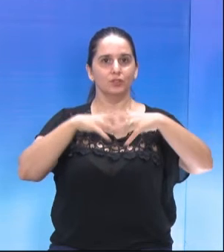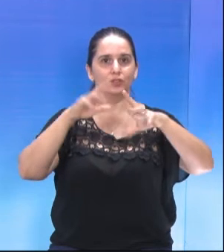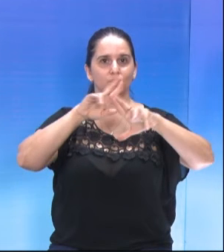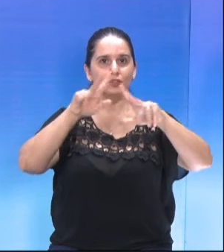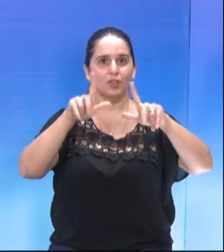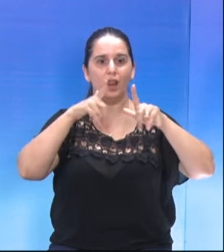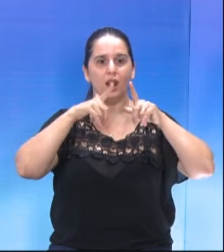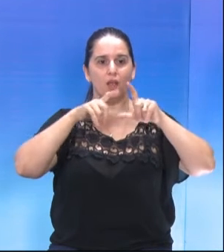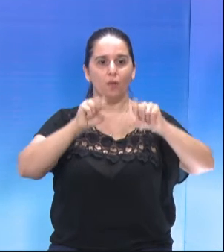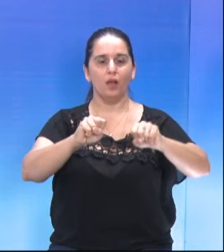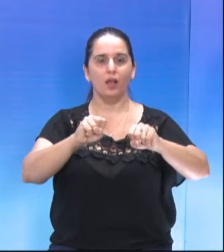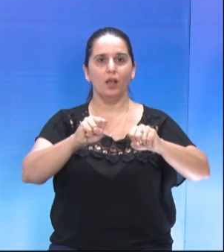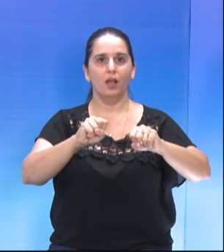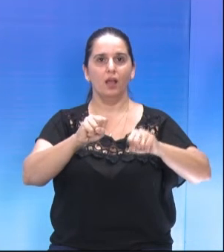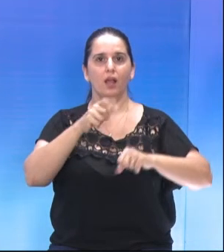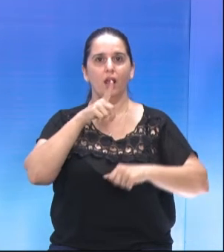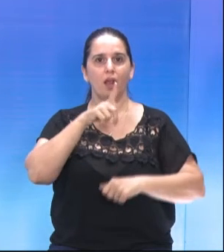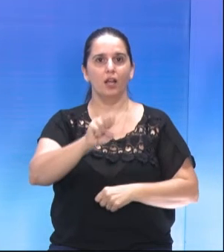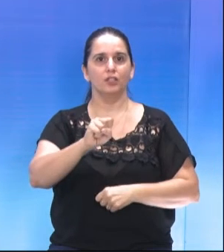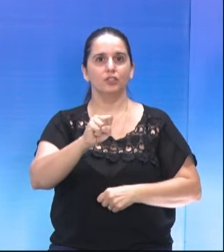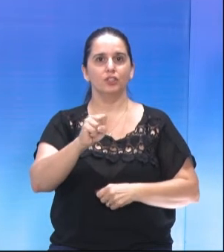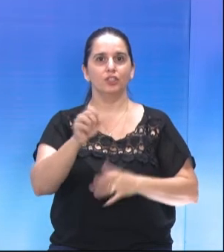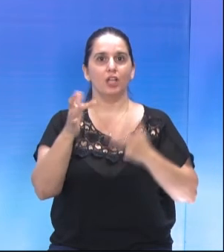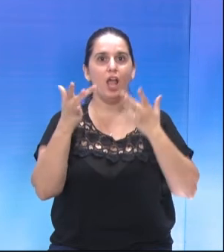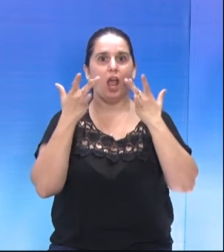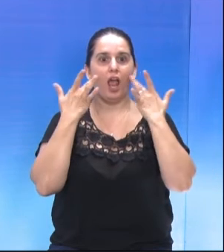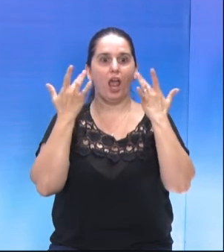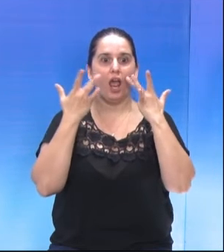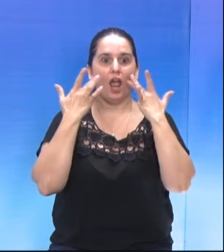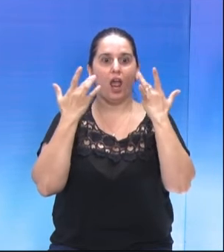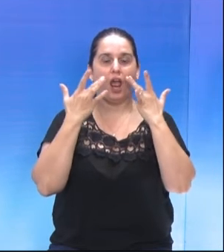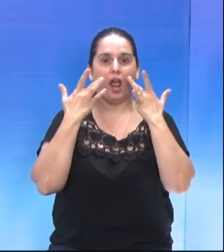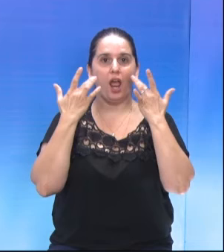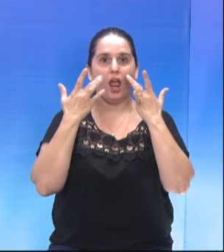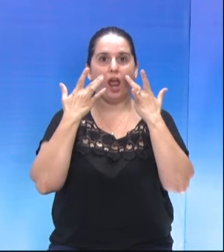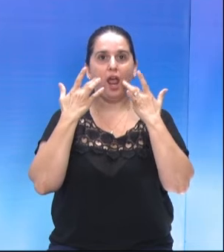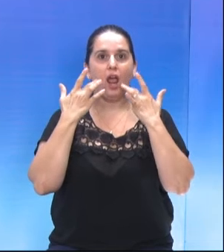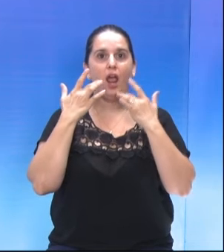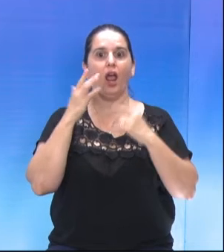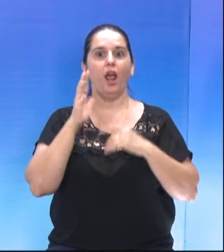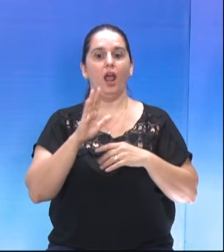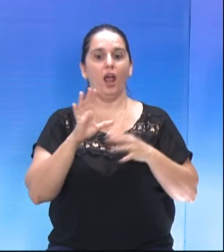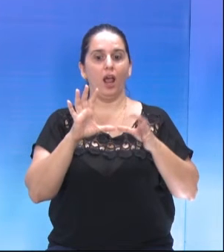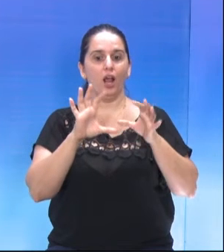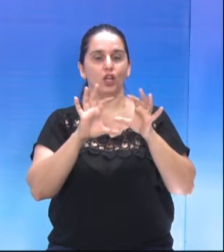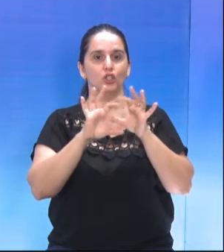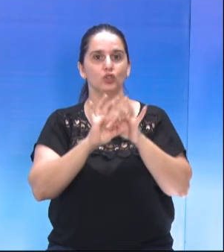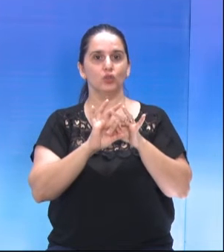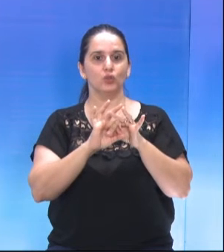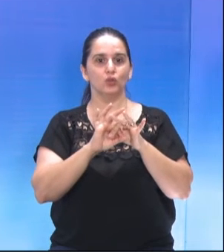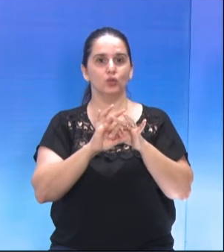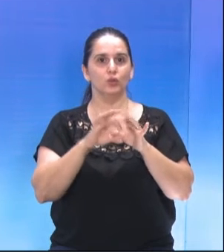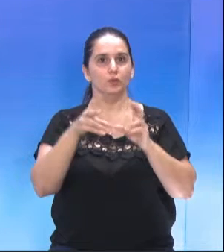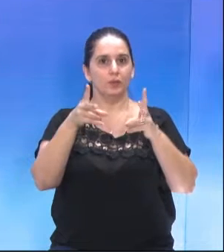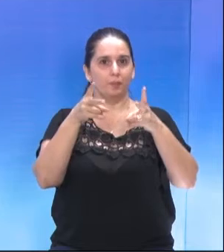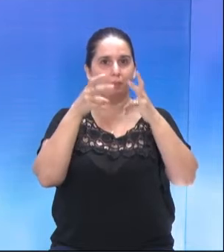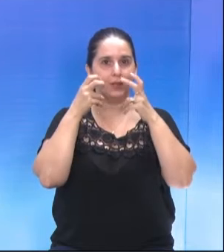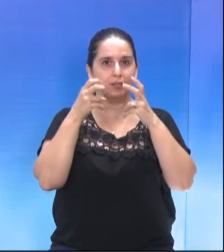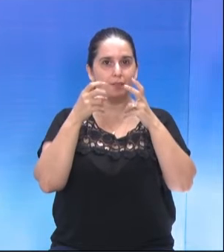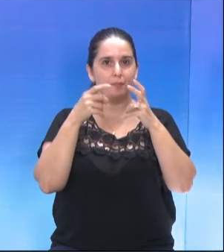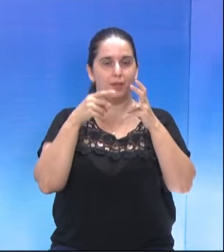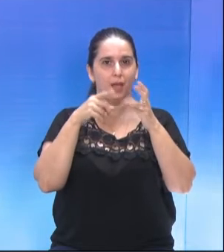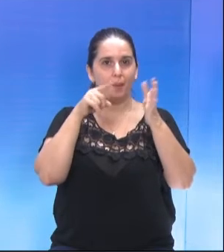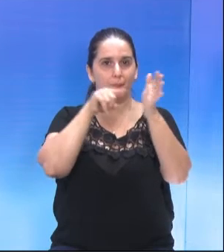diversas linguagens artísticas. Ó, aqui já dá um pouco, já se você observar bem o enunciado e